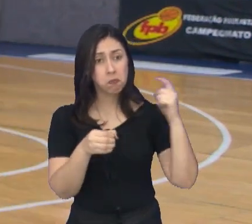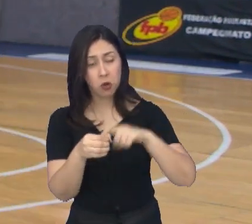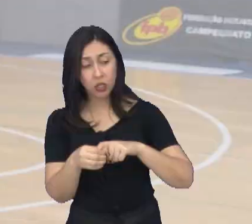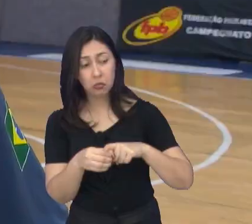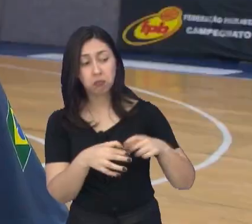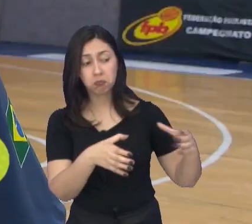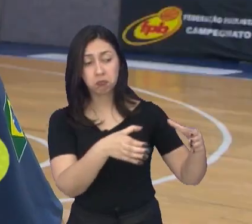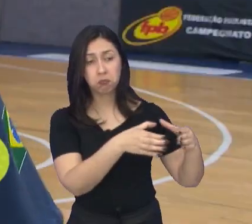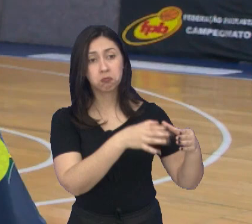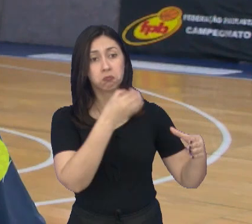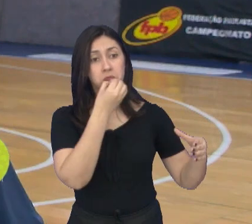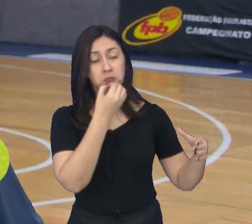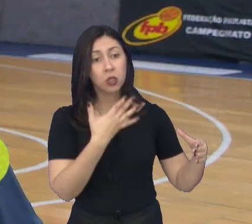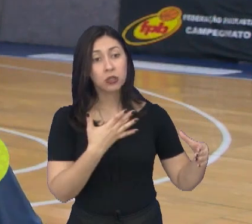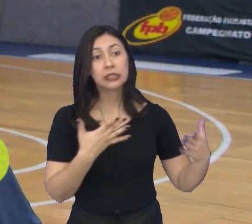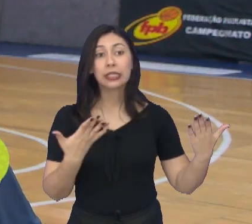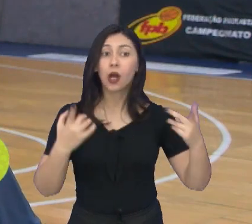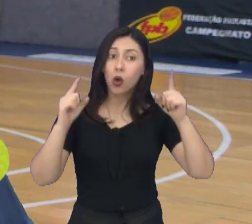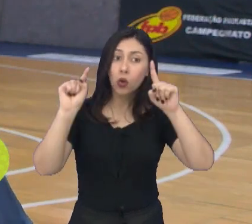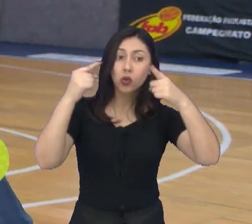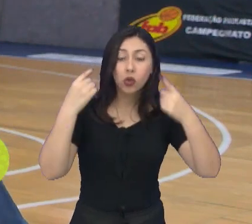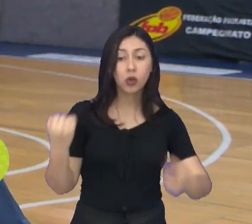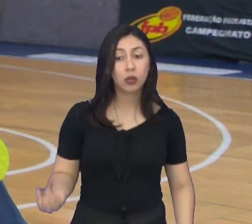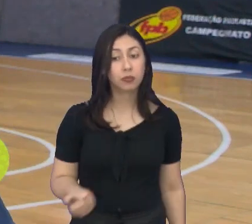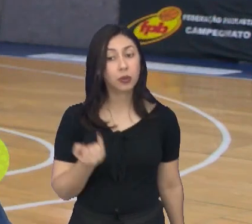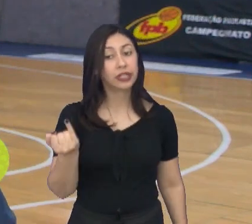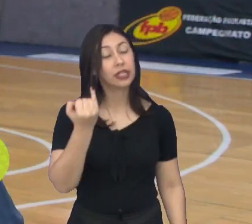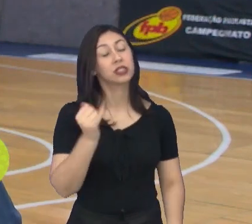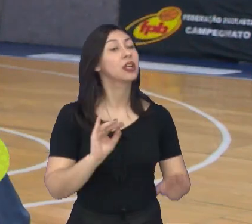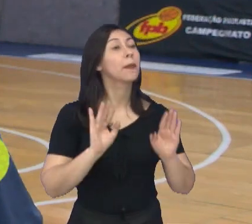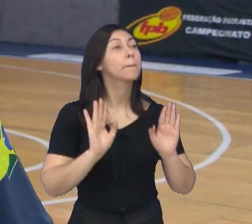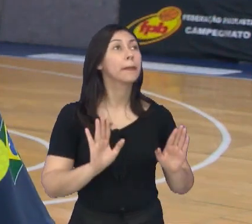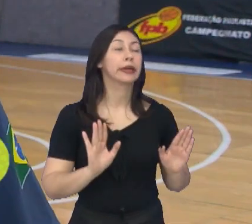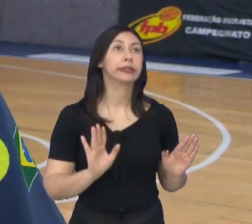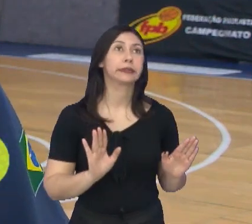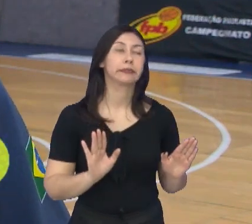muito bem. Os jogos são importantes, mas não temos que estar